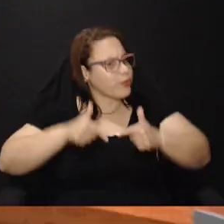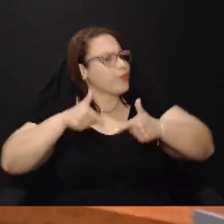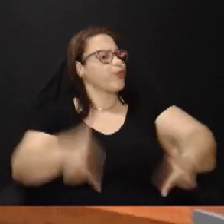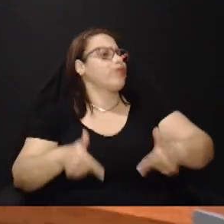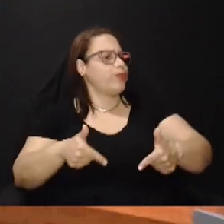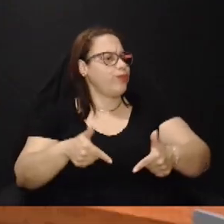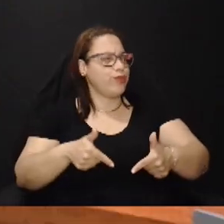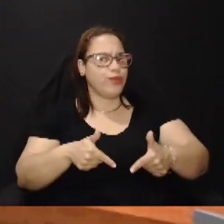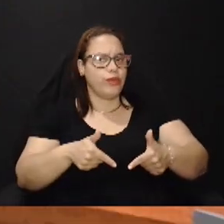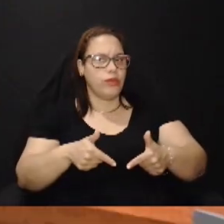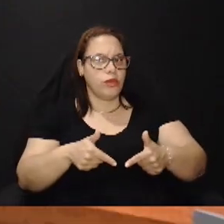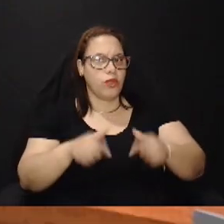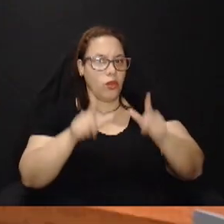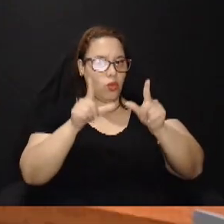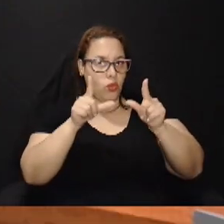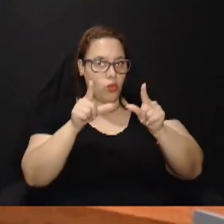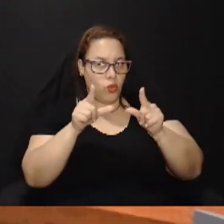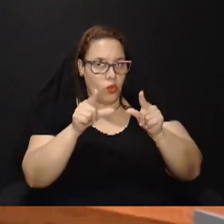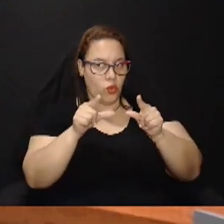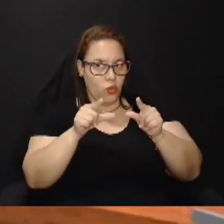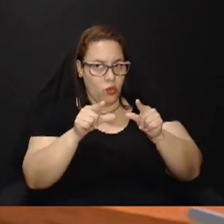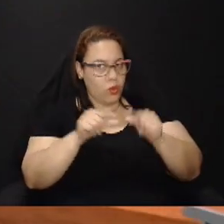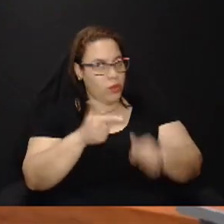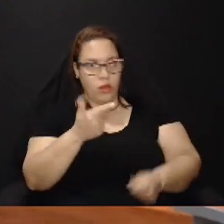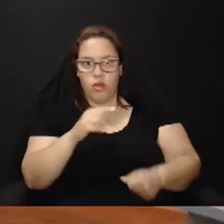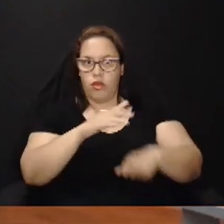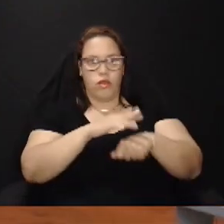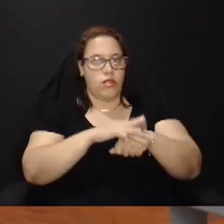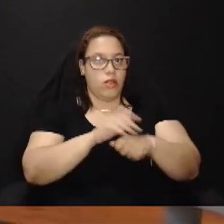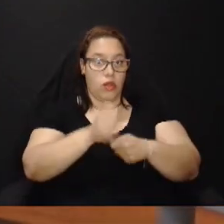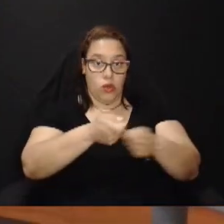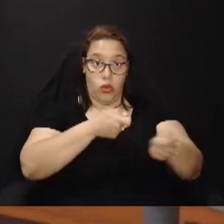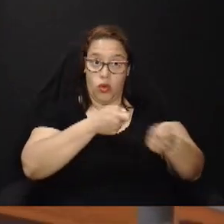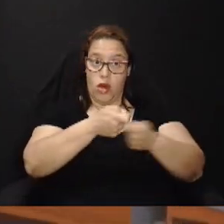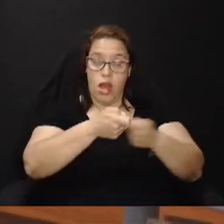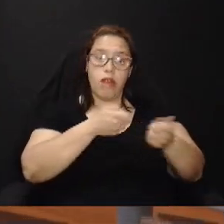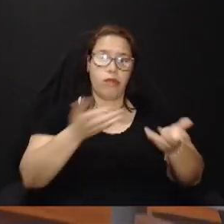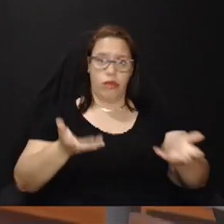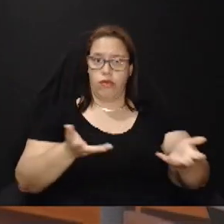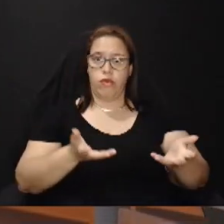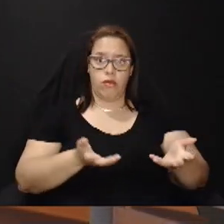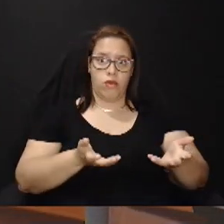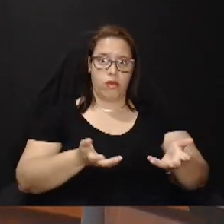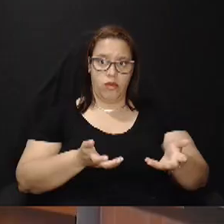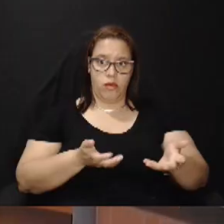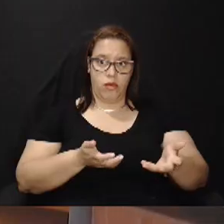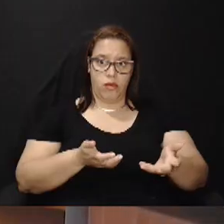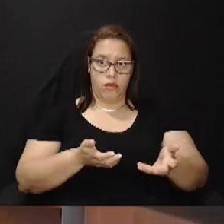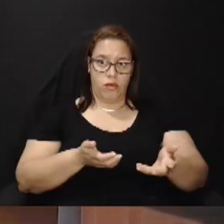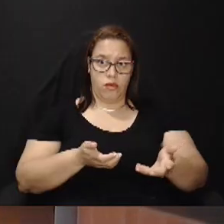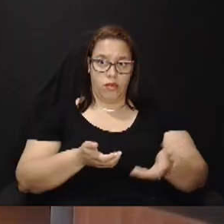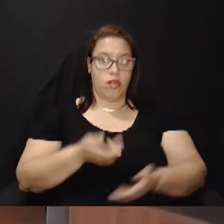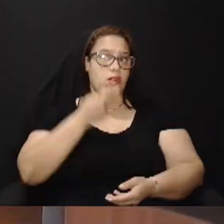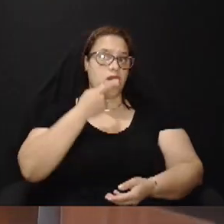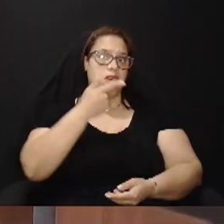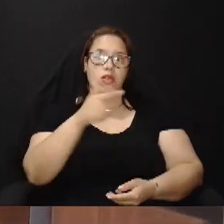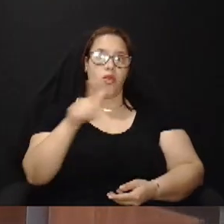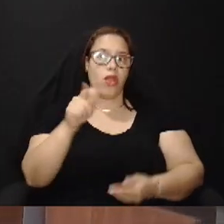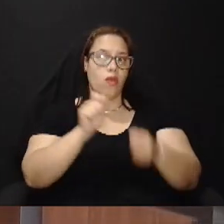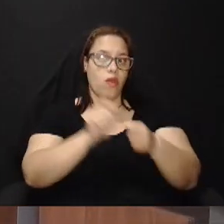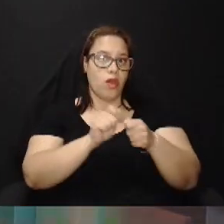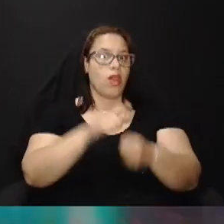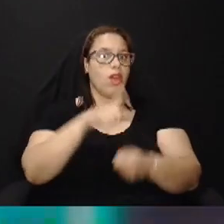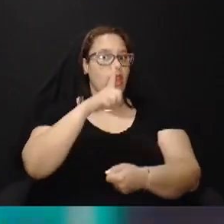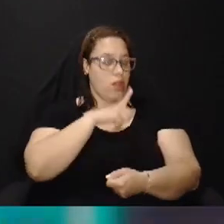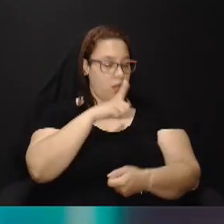vez diminua. Não existe, né? Uma doença que é controlável. Então, não é algo que você fala, pô, mas não temos que fazer? Temos que fazer. Nós temos que